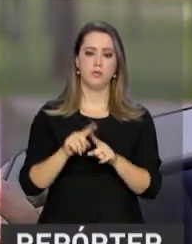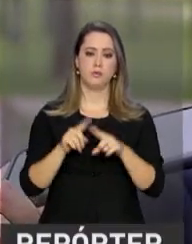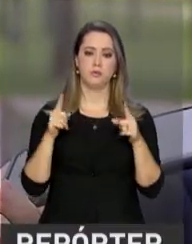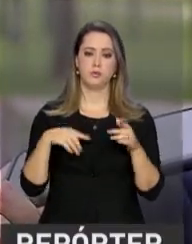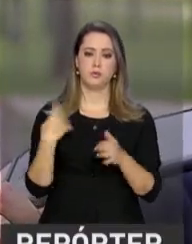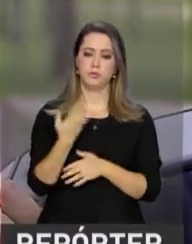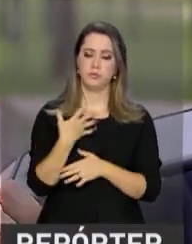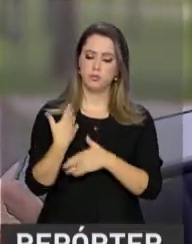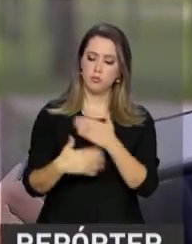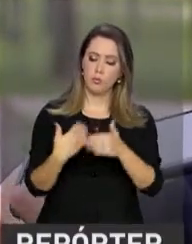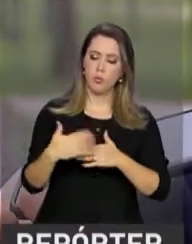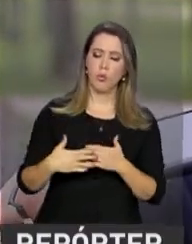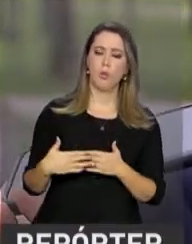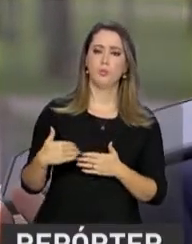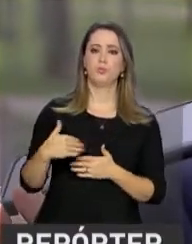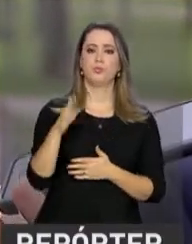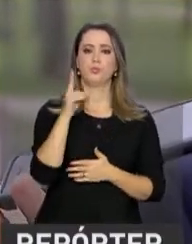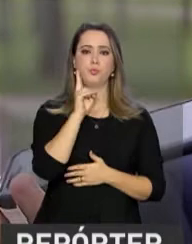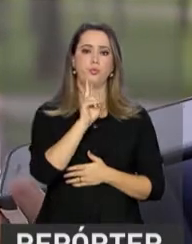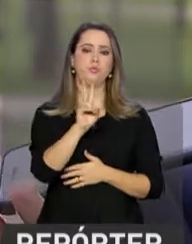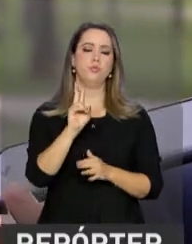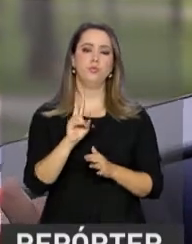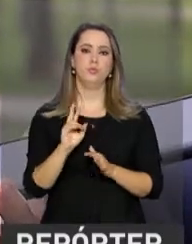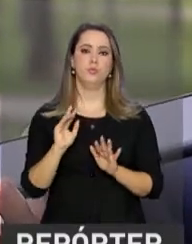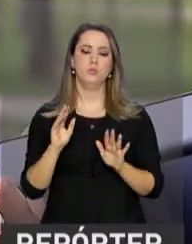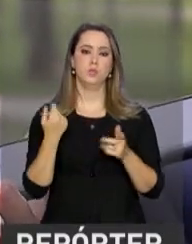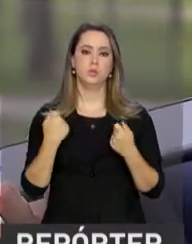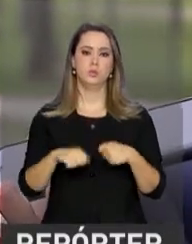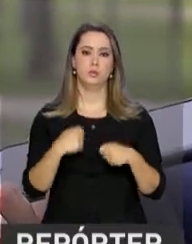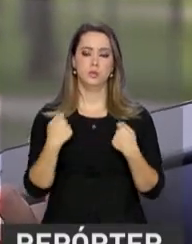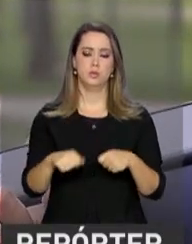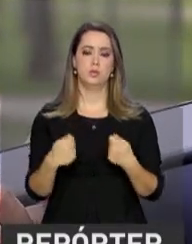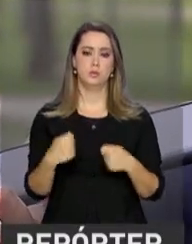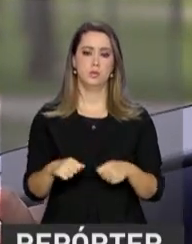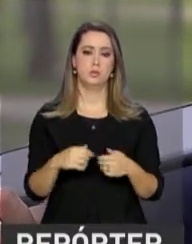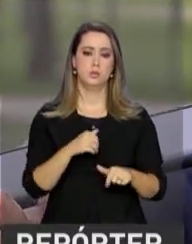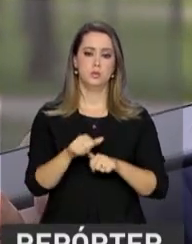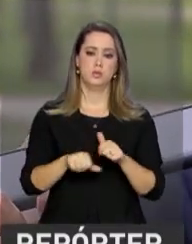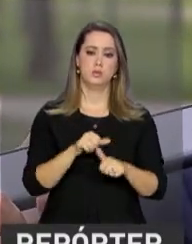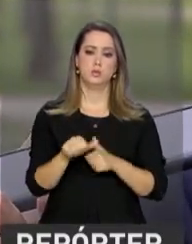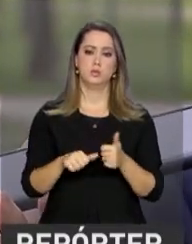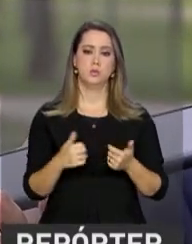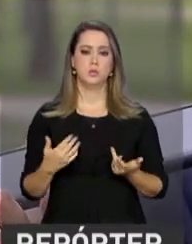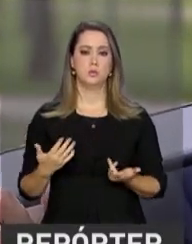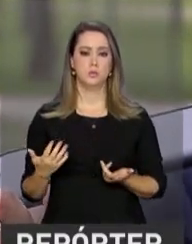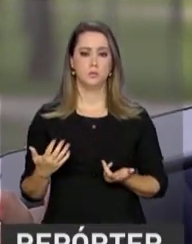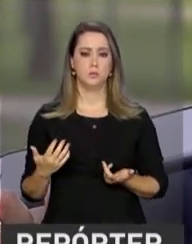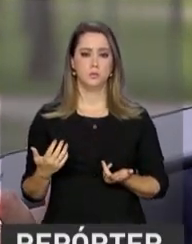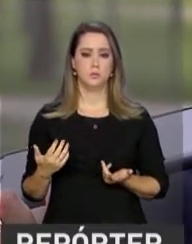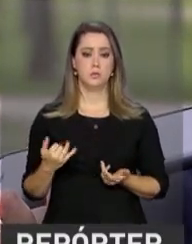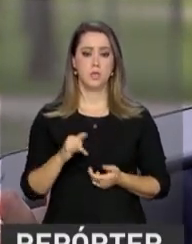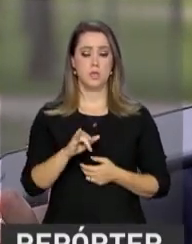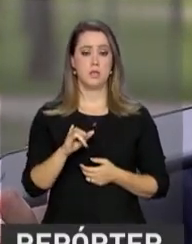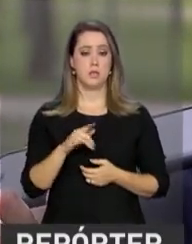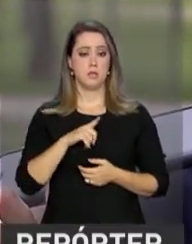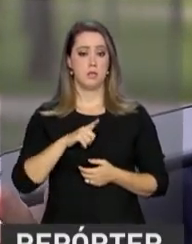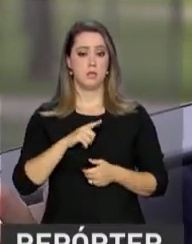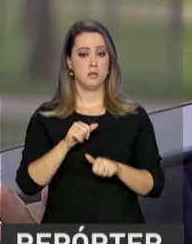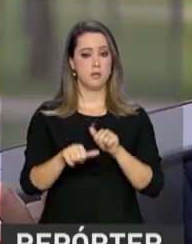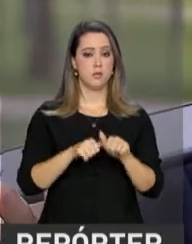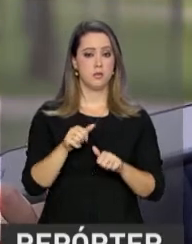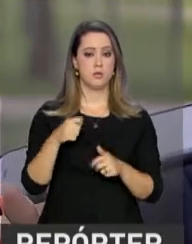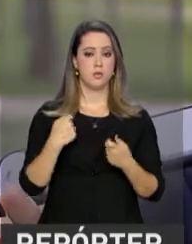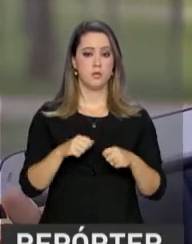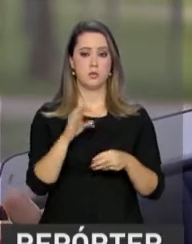vamos ver é se é necessário alguma coisa de mudança e se for é o